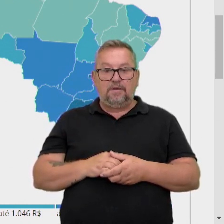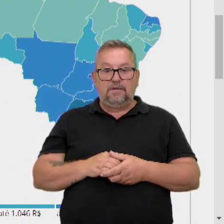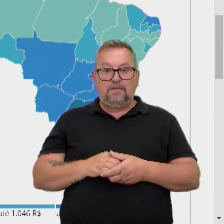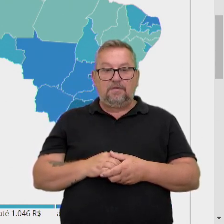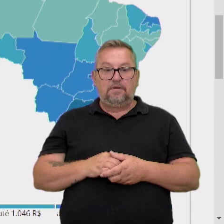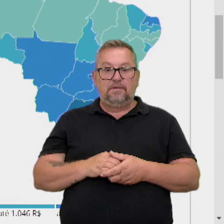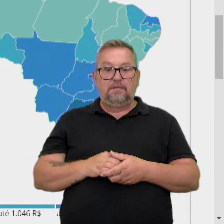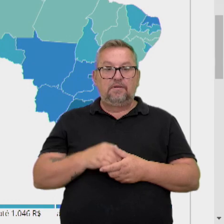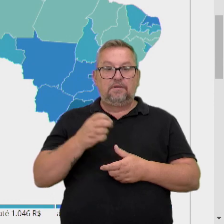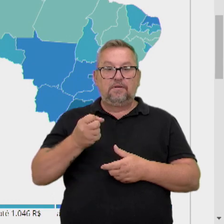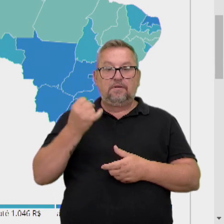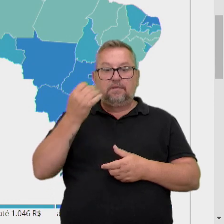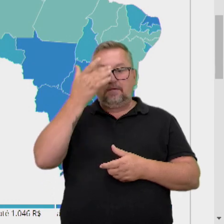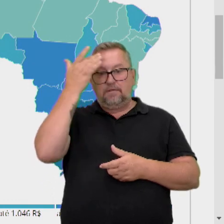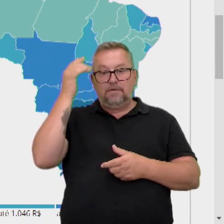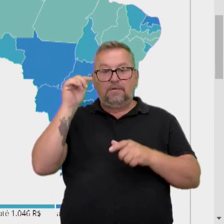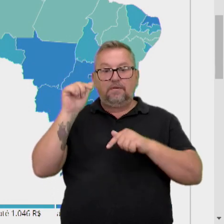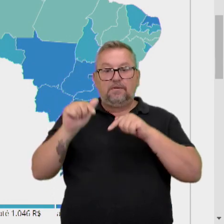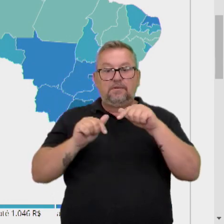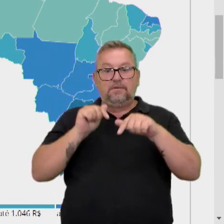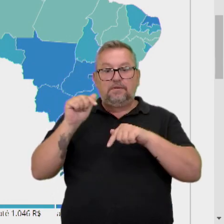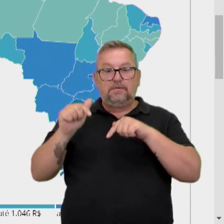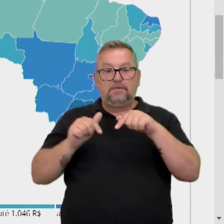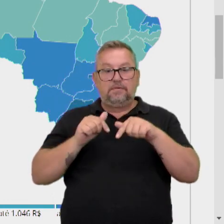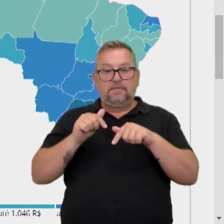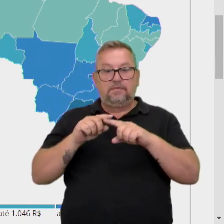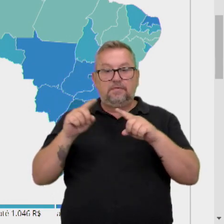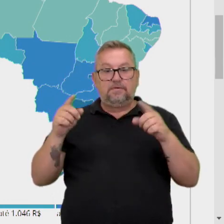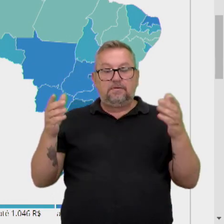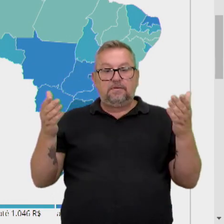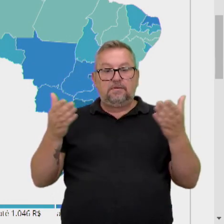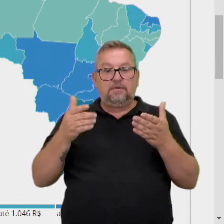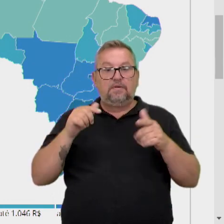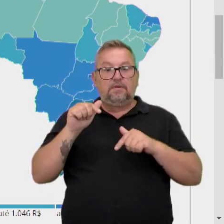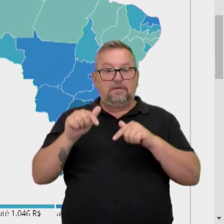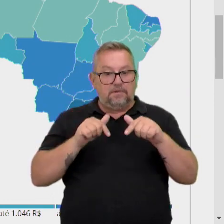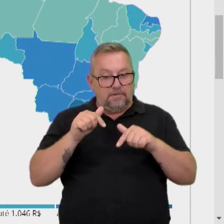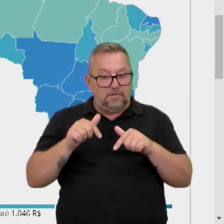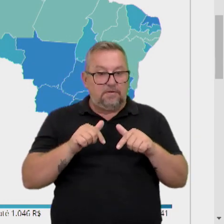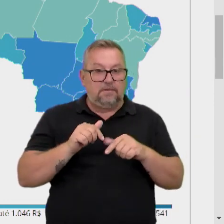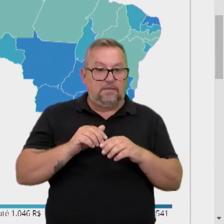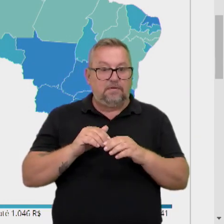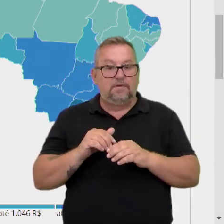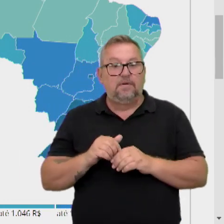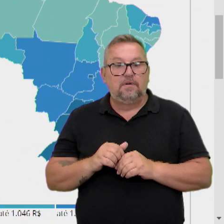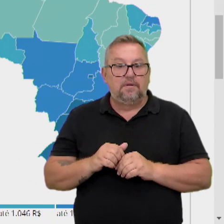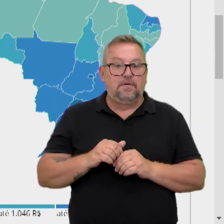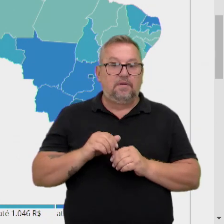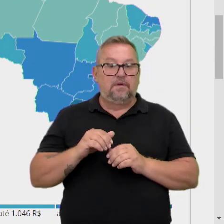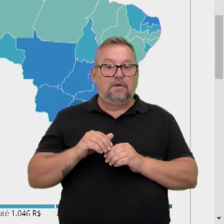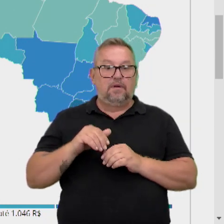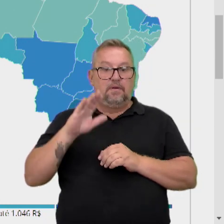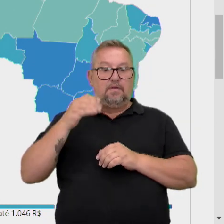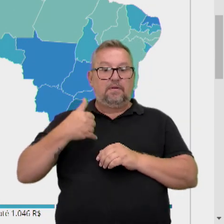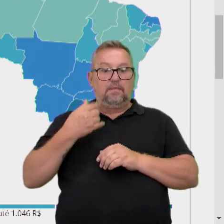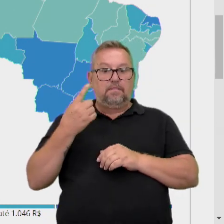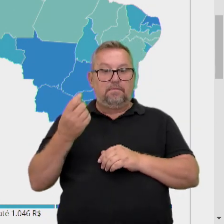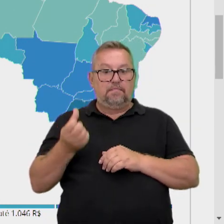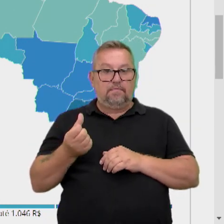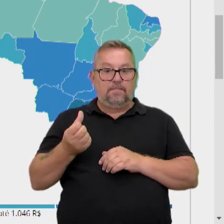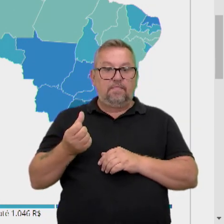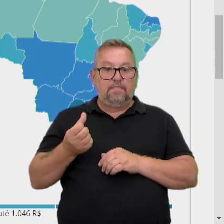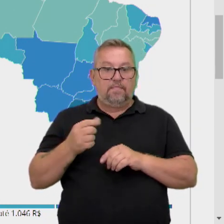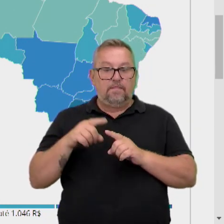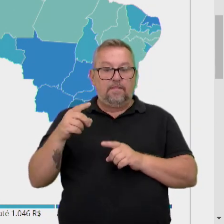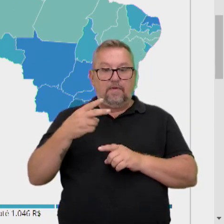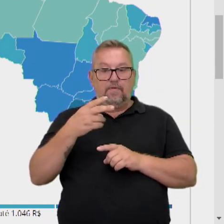a quantidade de pessoas que trabalham, né, pessoas que estão ocupadas aí acima aí de 16 anos, mais